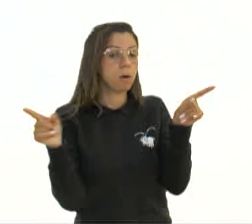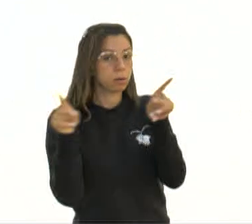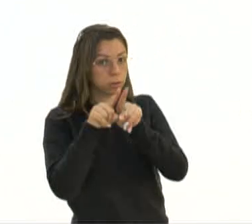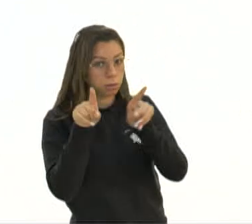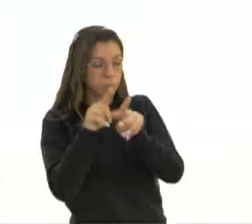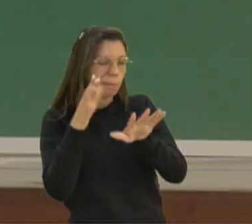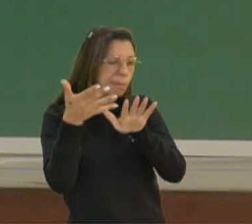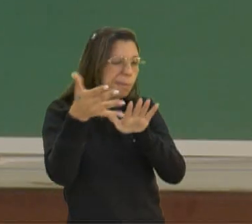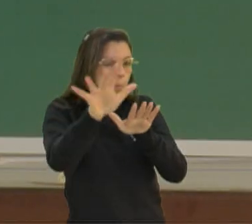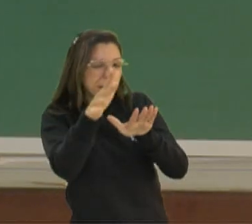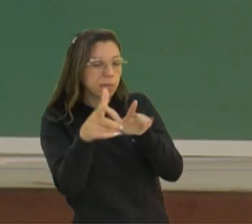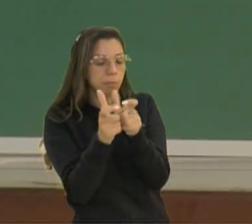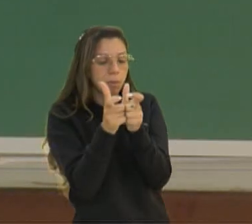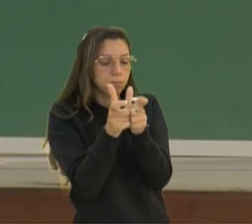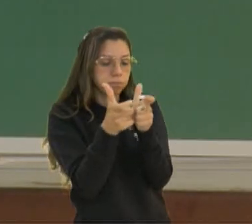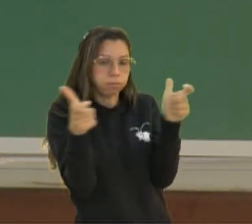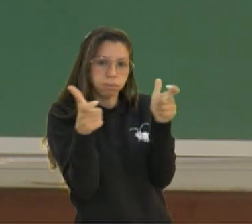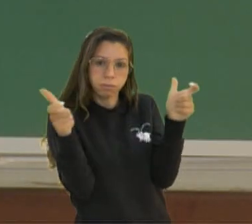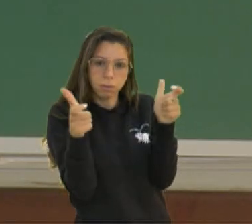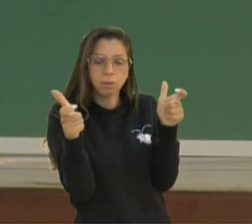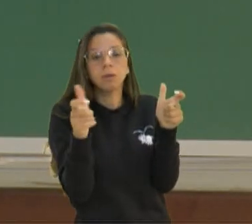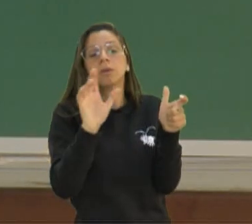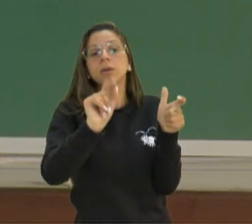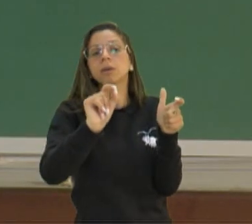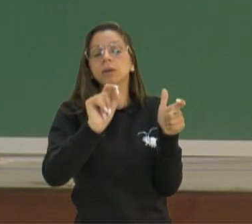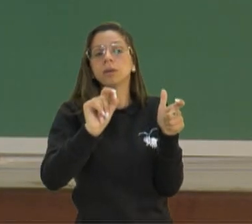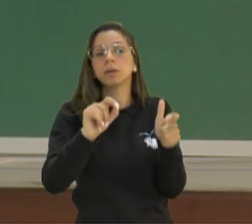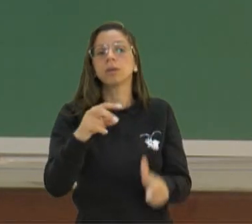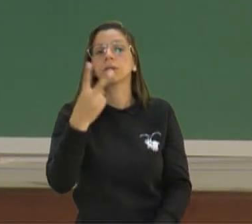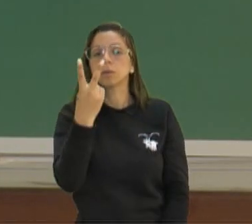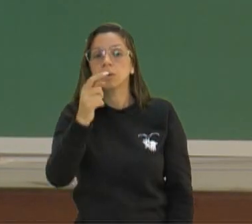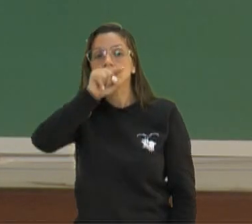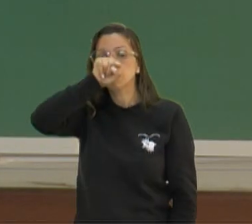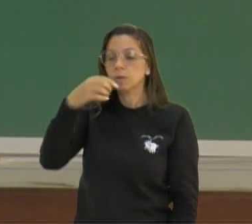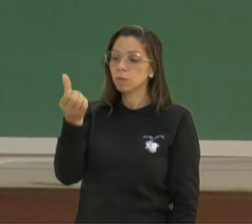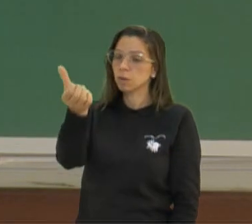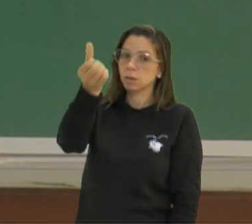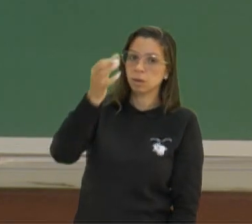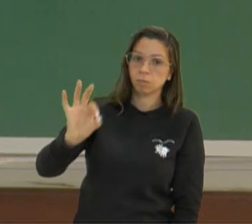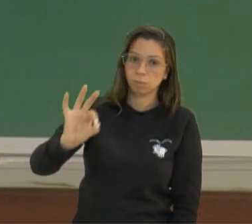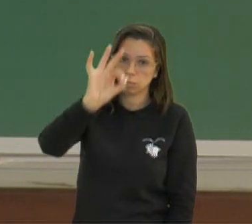índice médio de crescimento da população é de 2,6%.